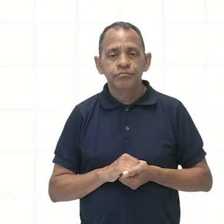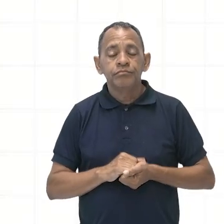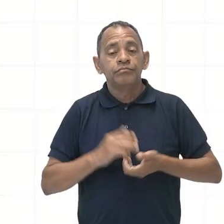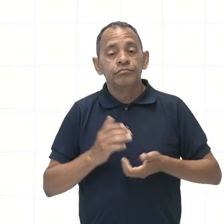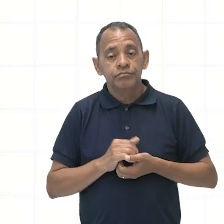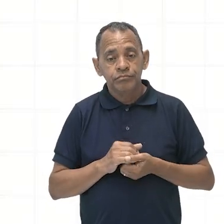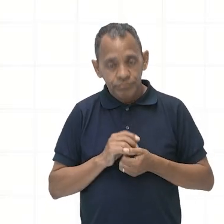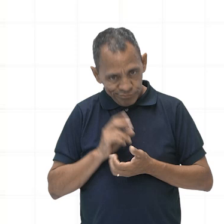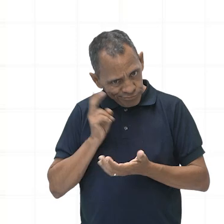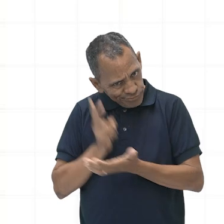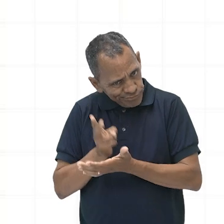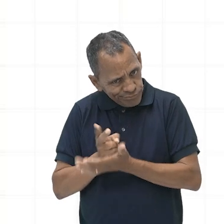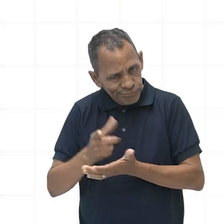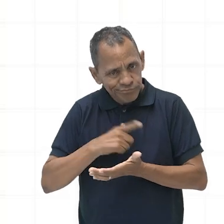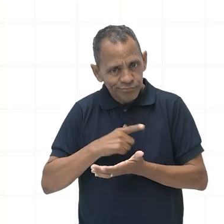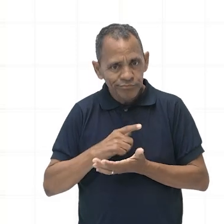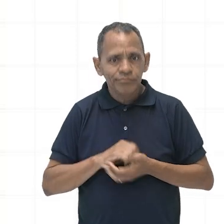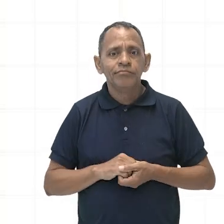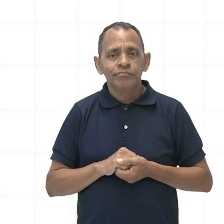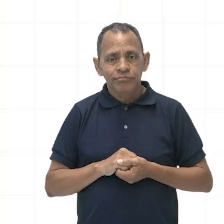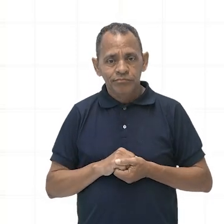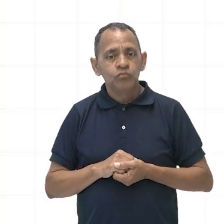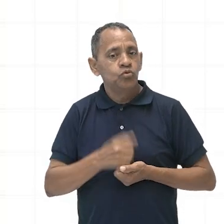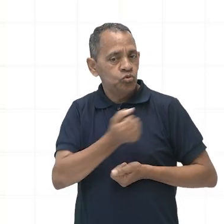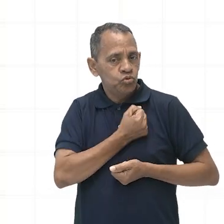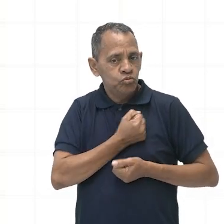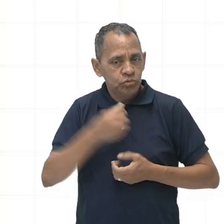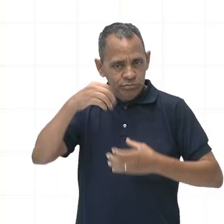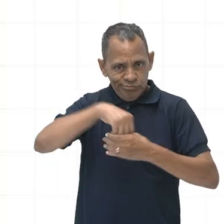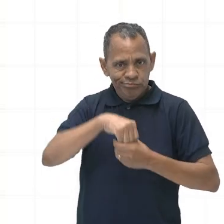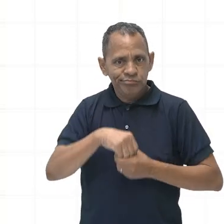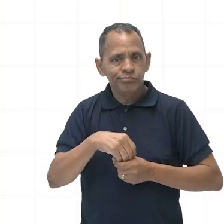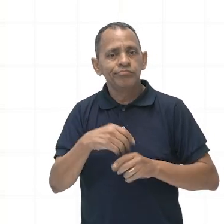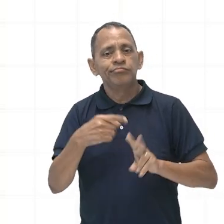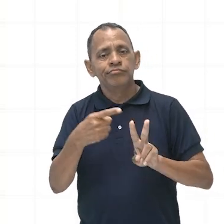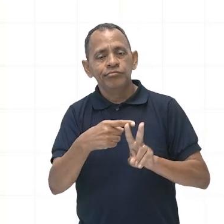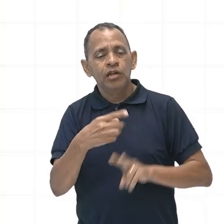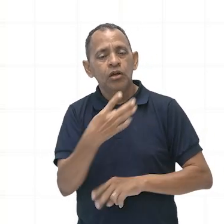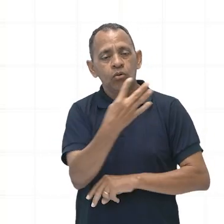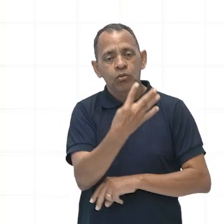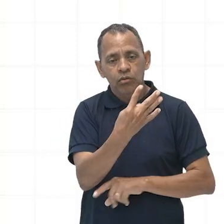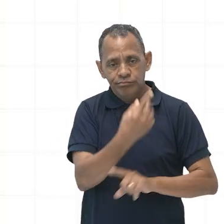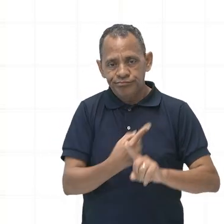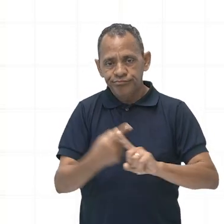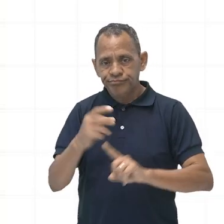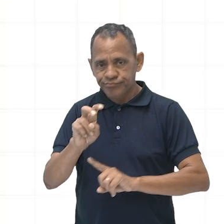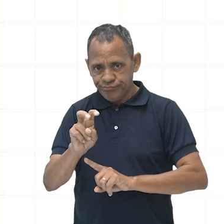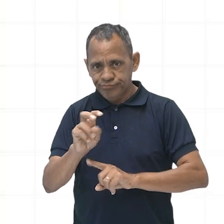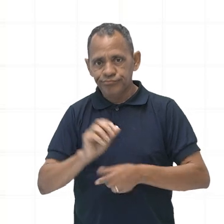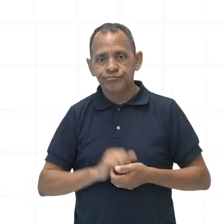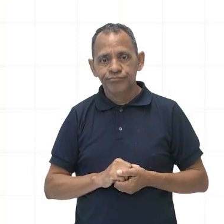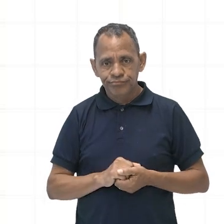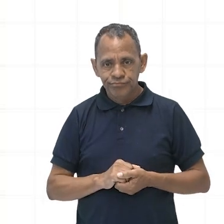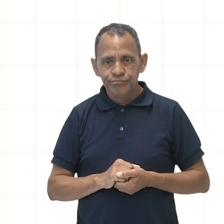de radicais. Olha um exemplo. 4 vezes 5. Então, isso aqui é a mesma raiz cúbica de 4